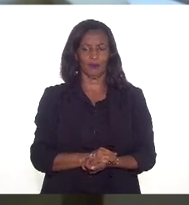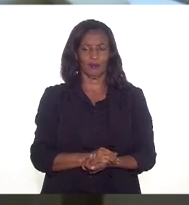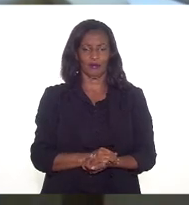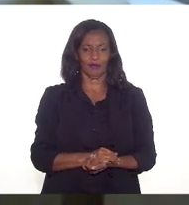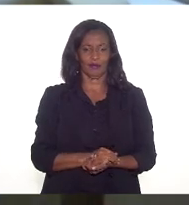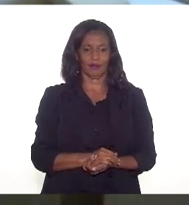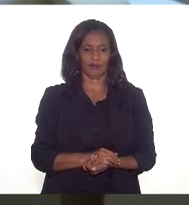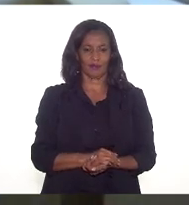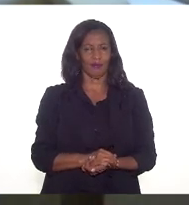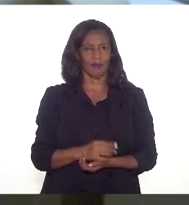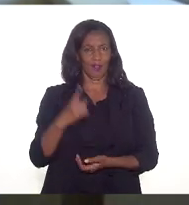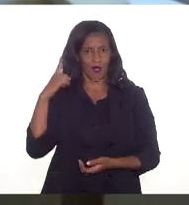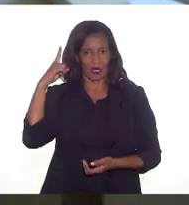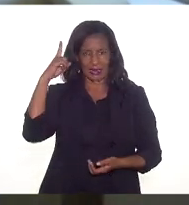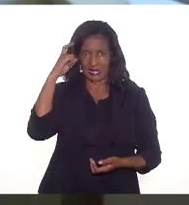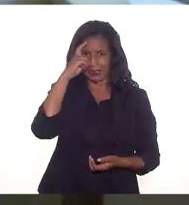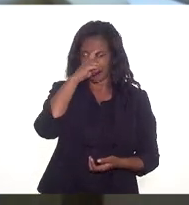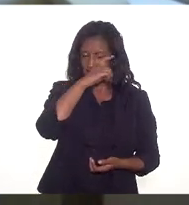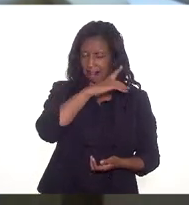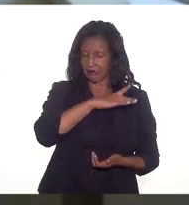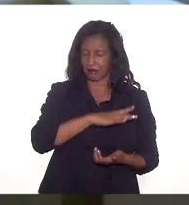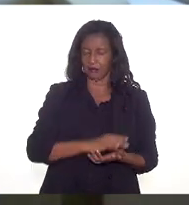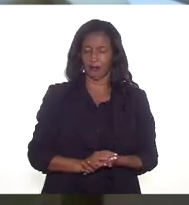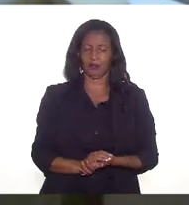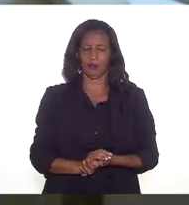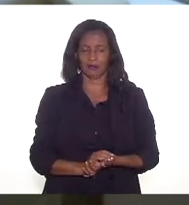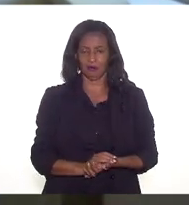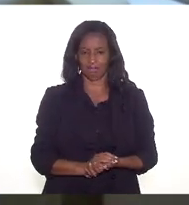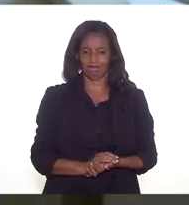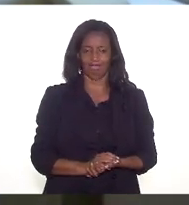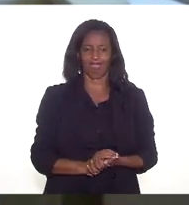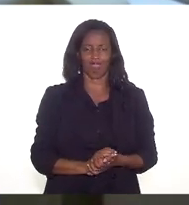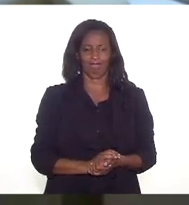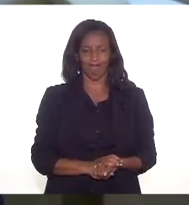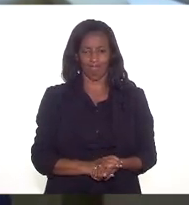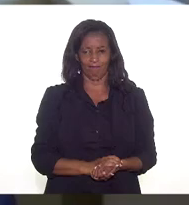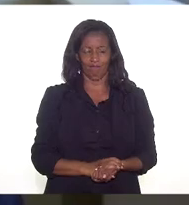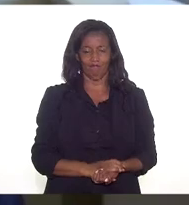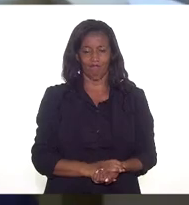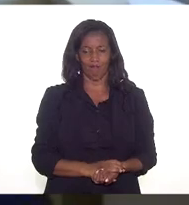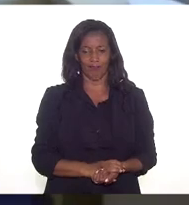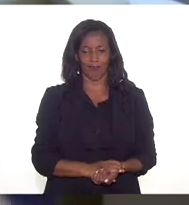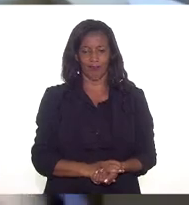É uma tarefa ingrata. É uma tarefa ingrata.